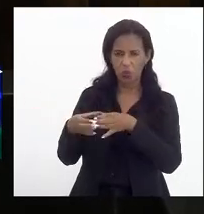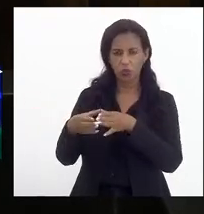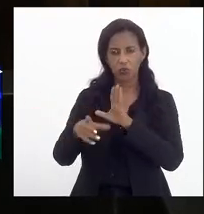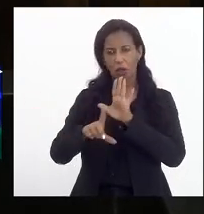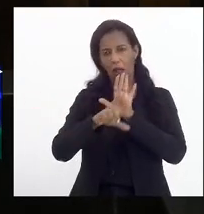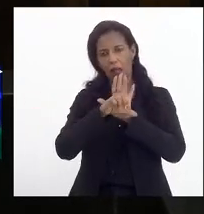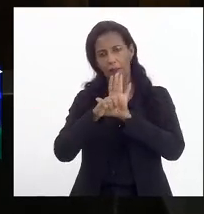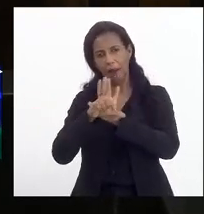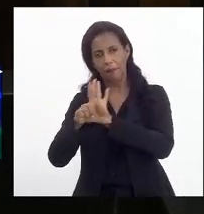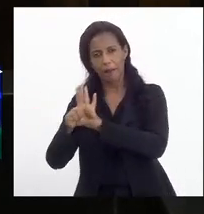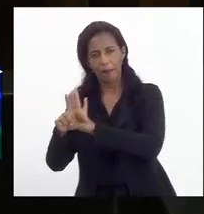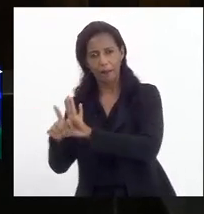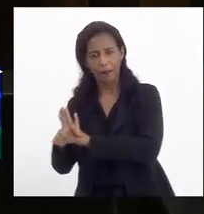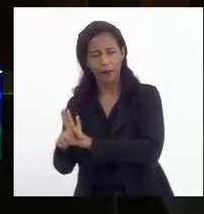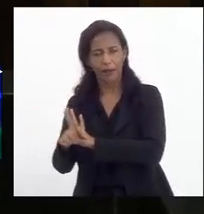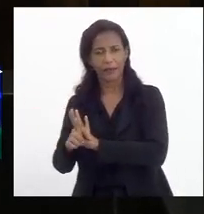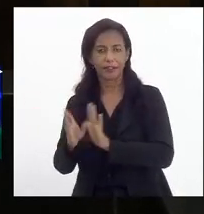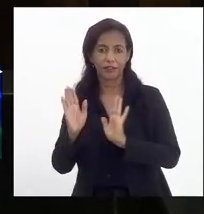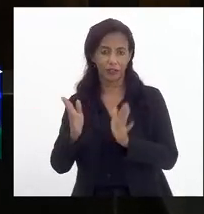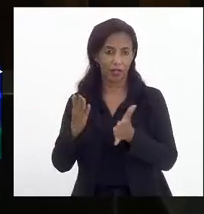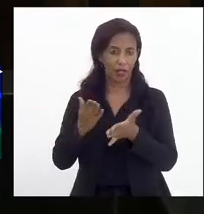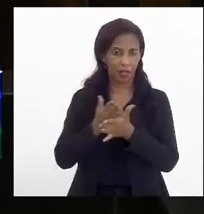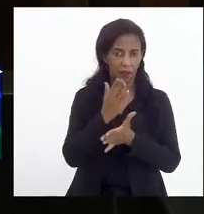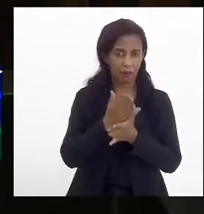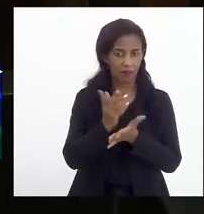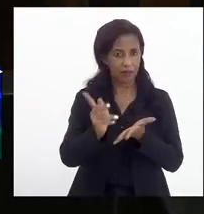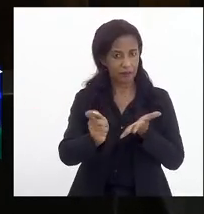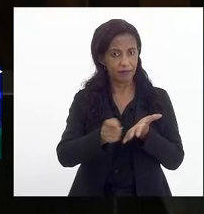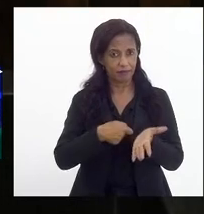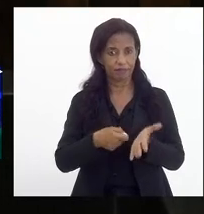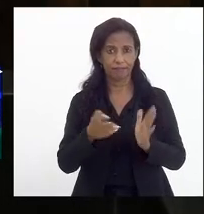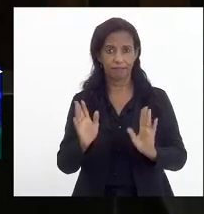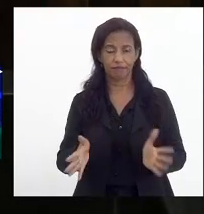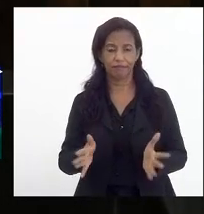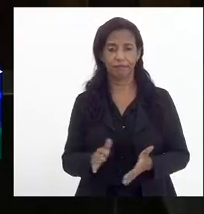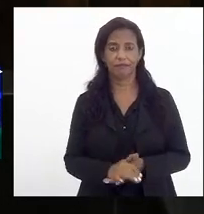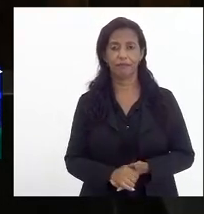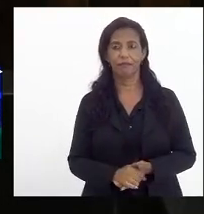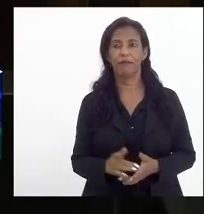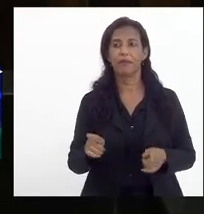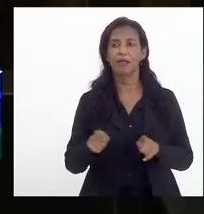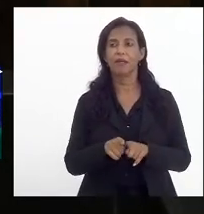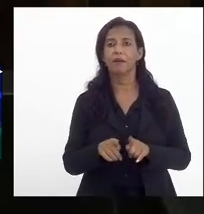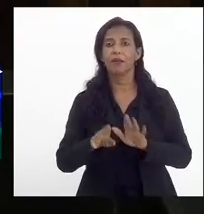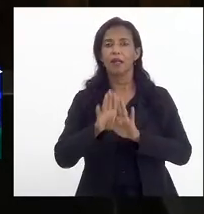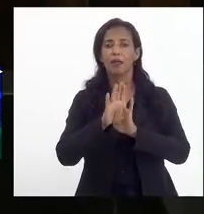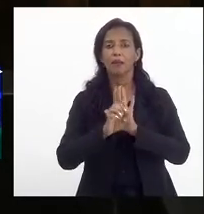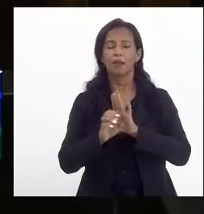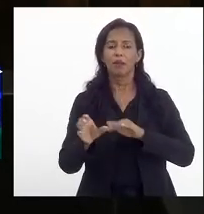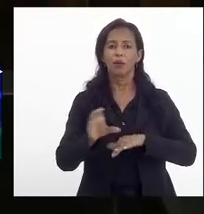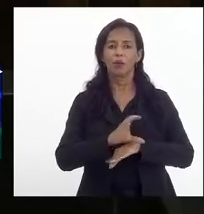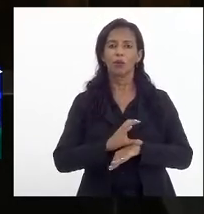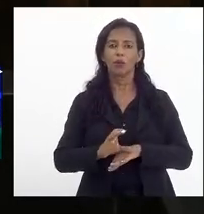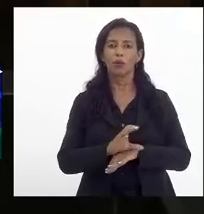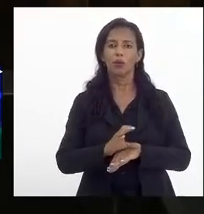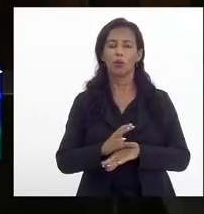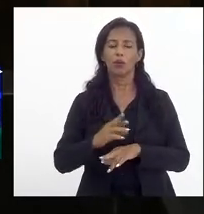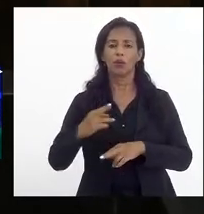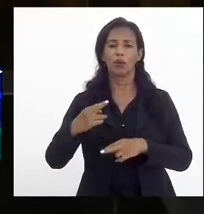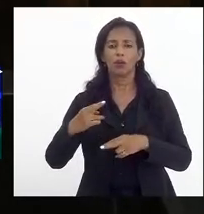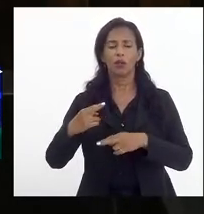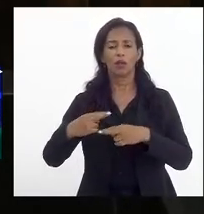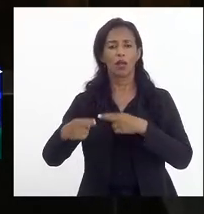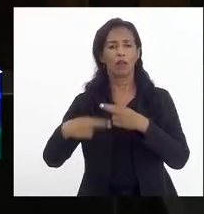leis já aprovadas e sancionadas Inclusive a emenda constitucional da